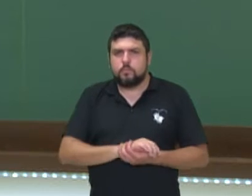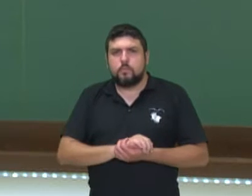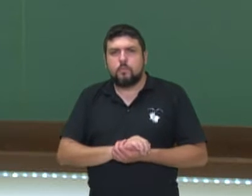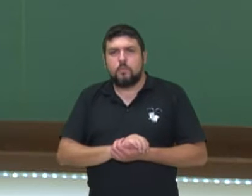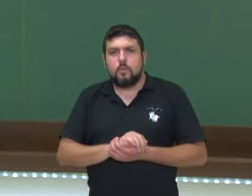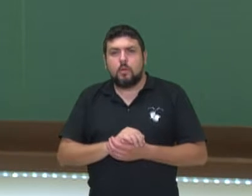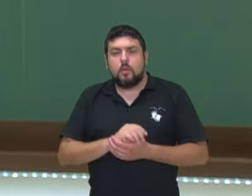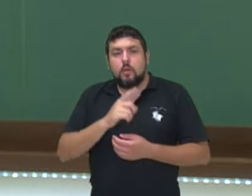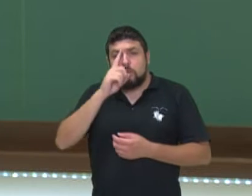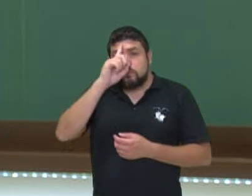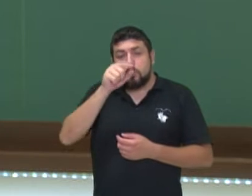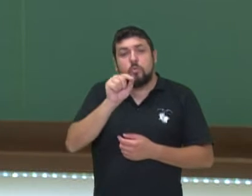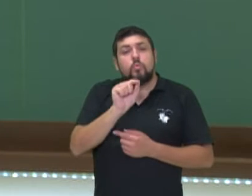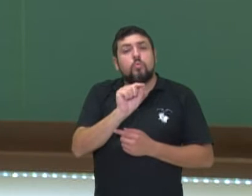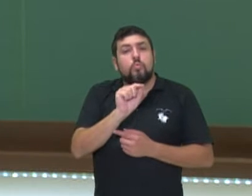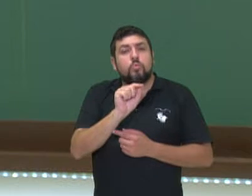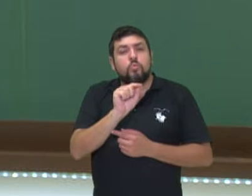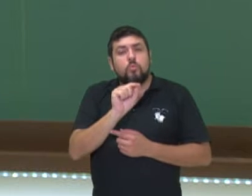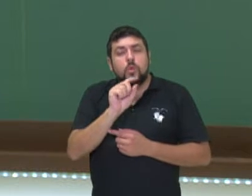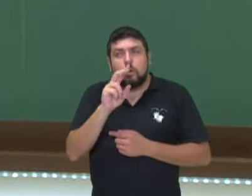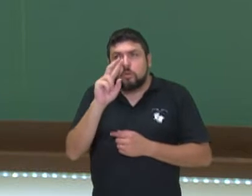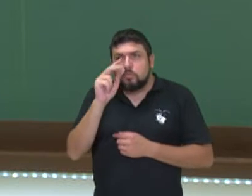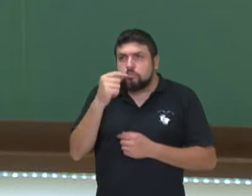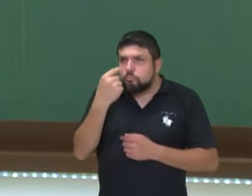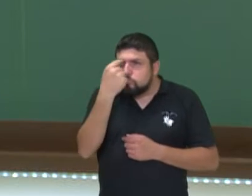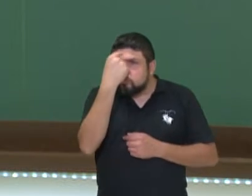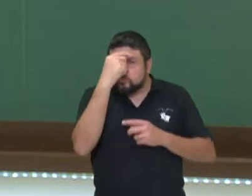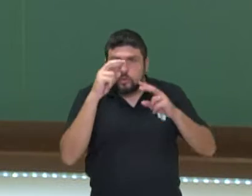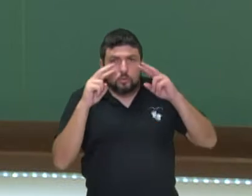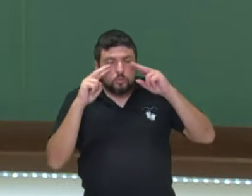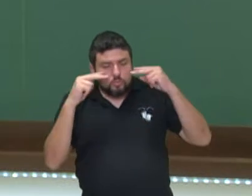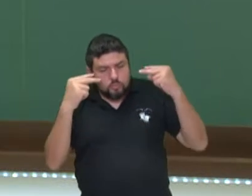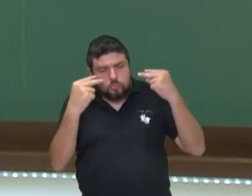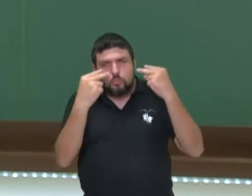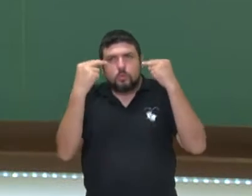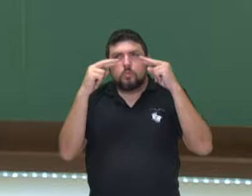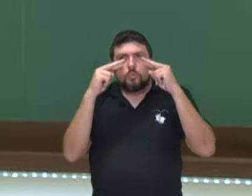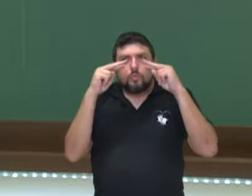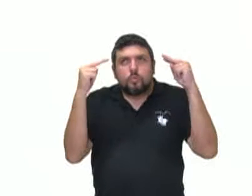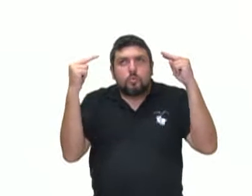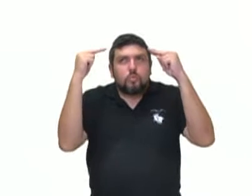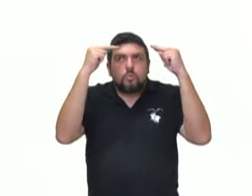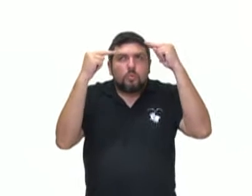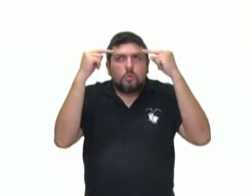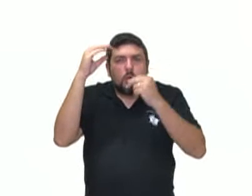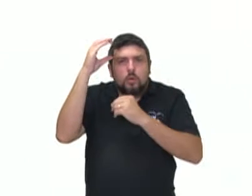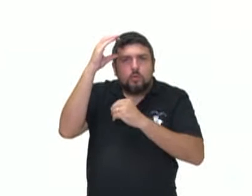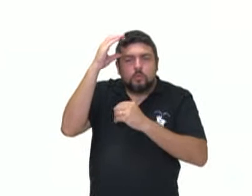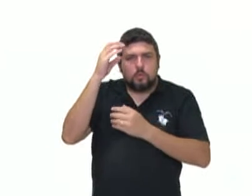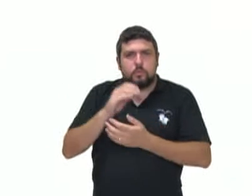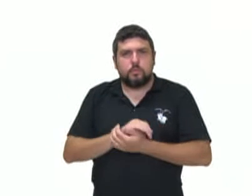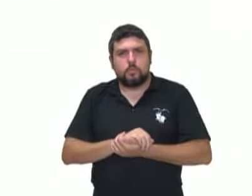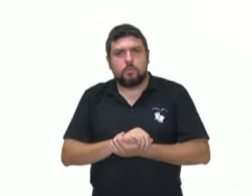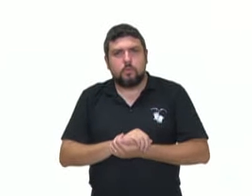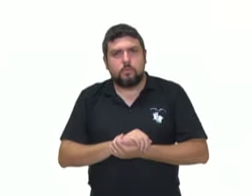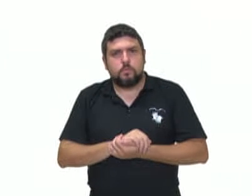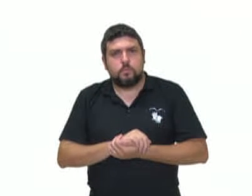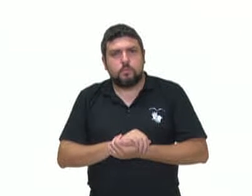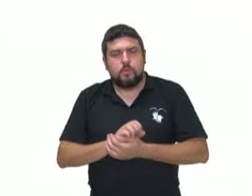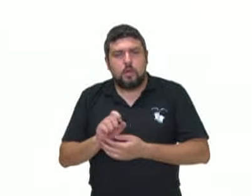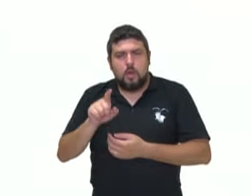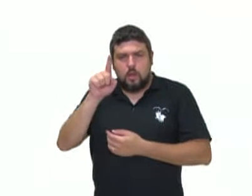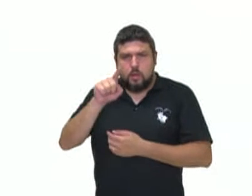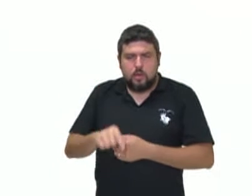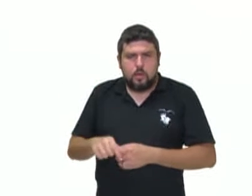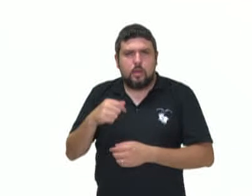mandamento da nossa razão, da nossa consciência. Um tipo de mandamento da razão. Um filósofo